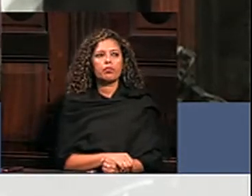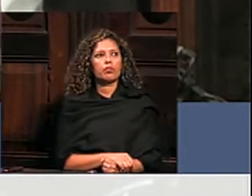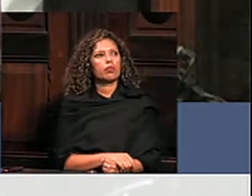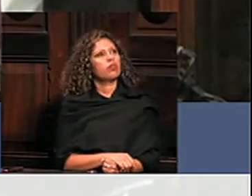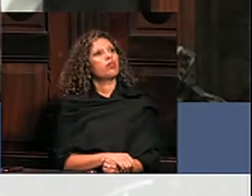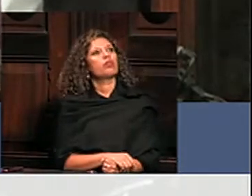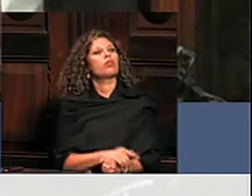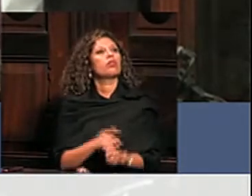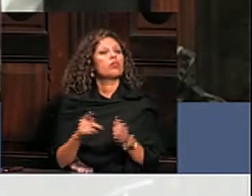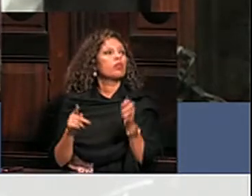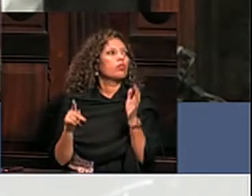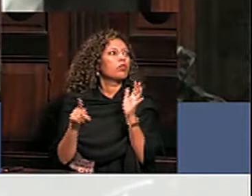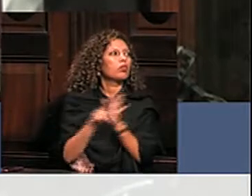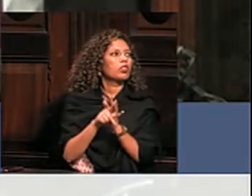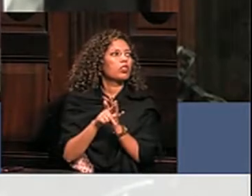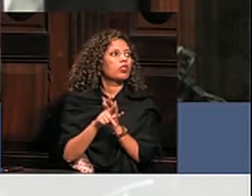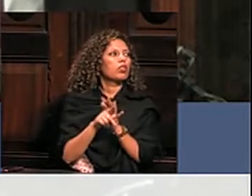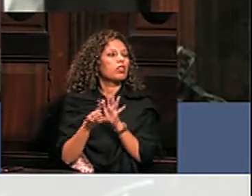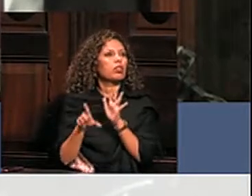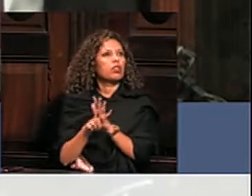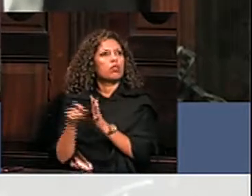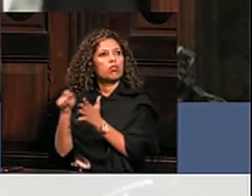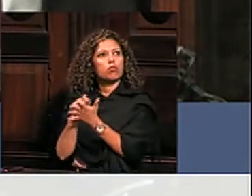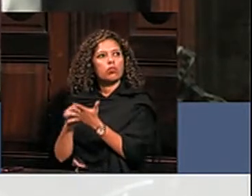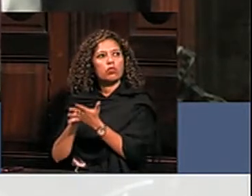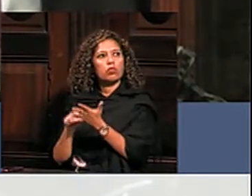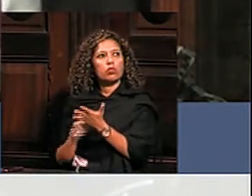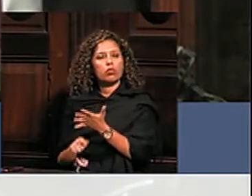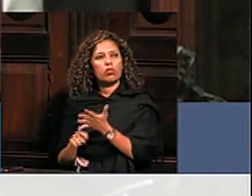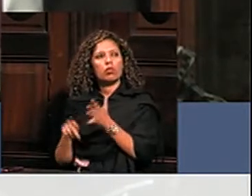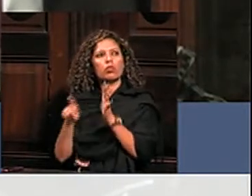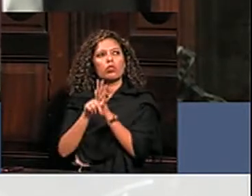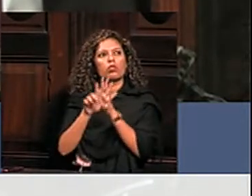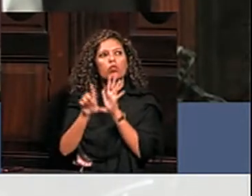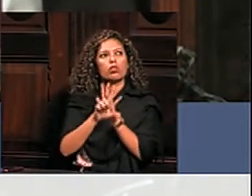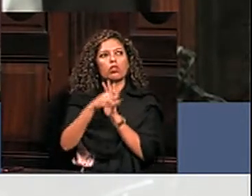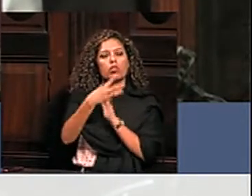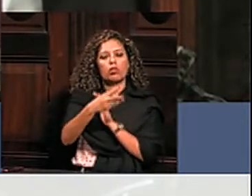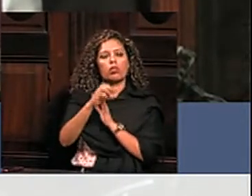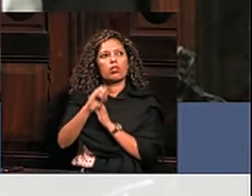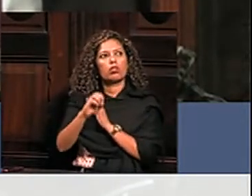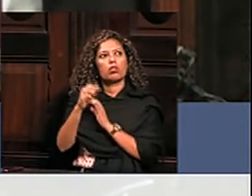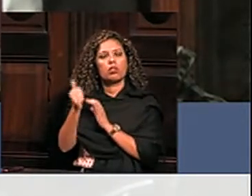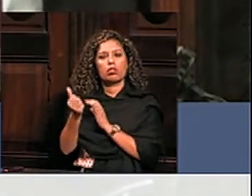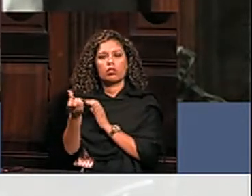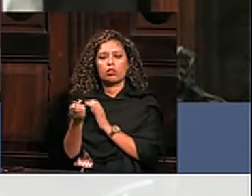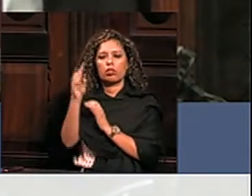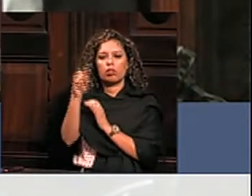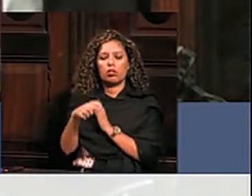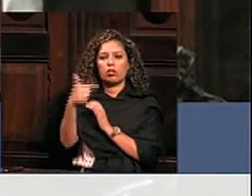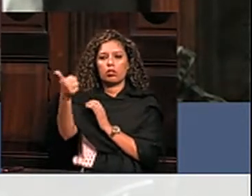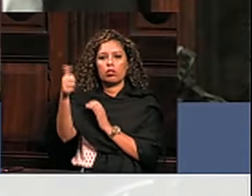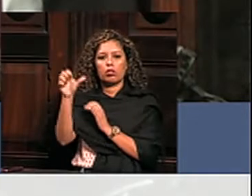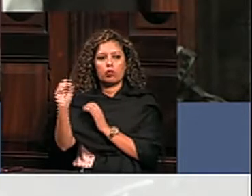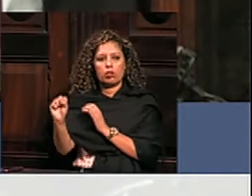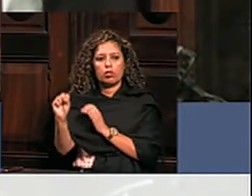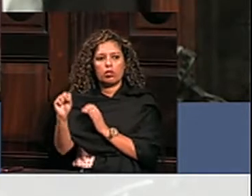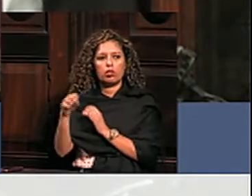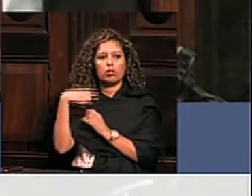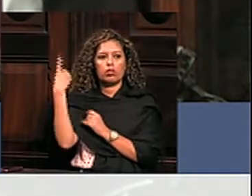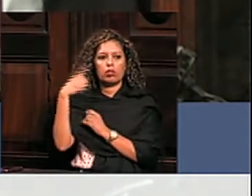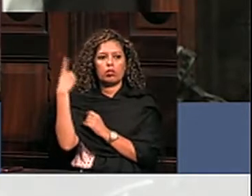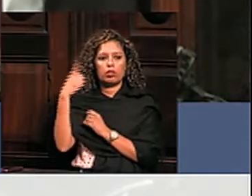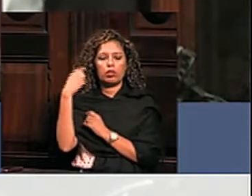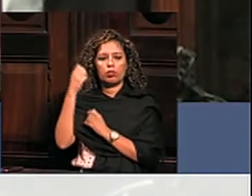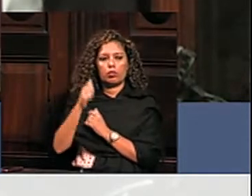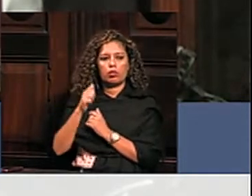Projeto aprovado, vai a autógrafo. Para declaração de voto, solicitado anteriormente, o deputado Luiz Paulo Corrêa da